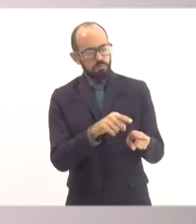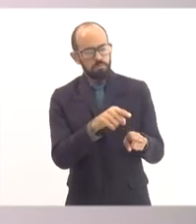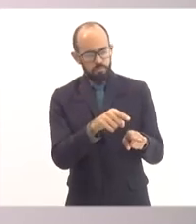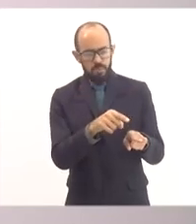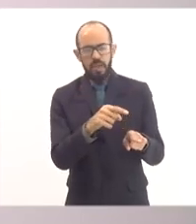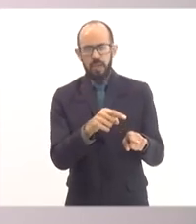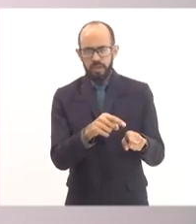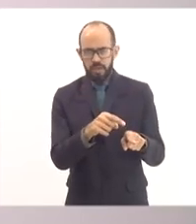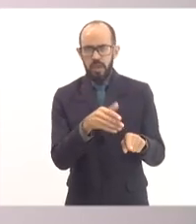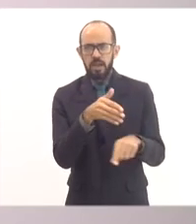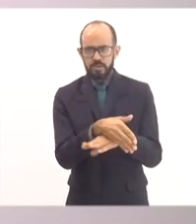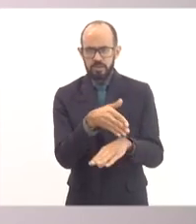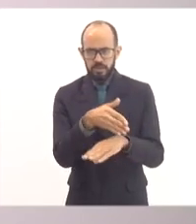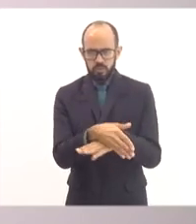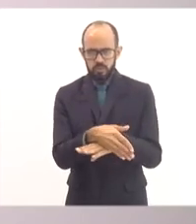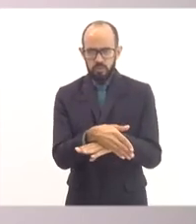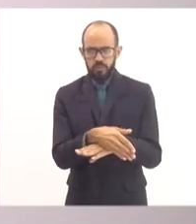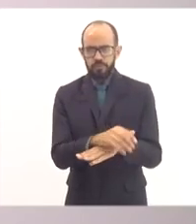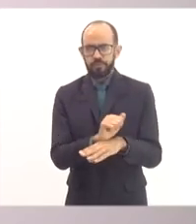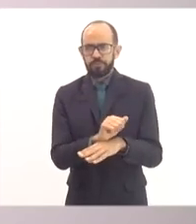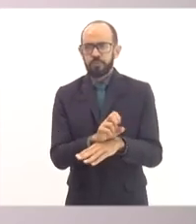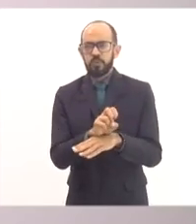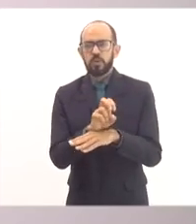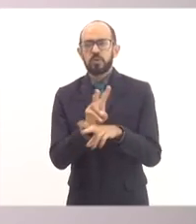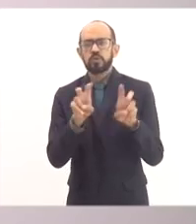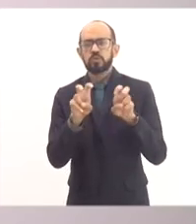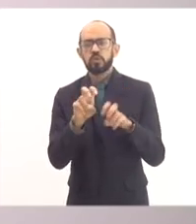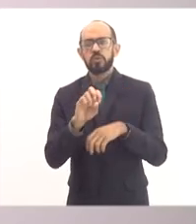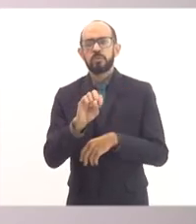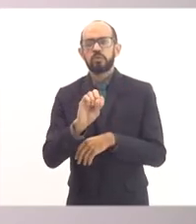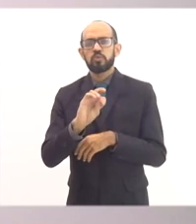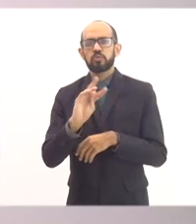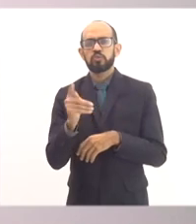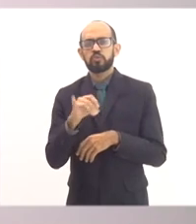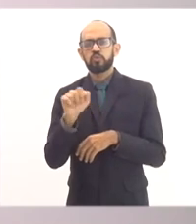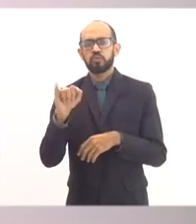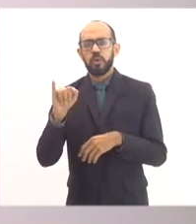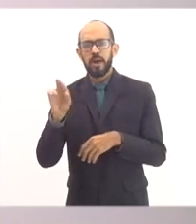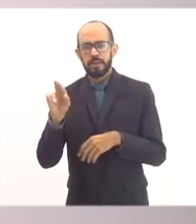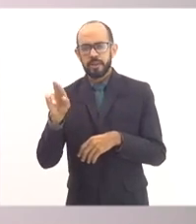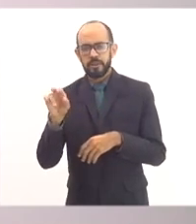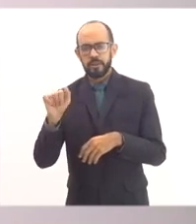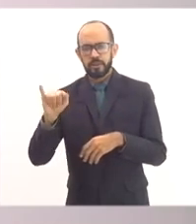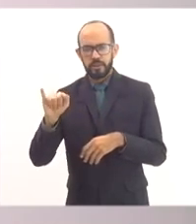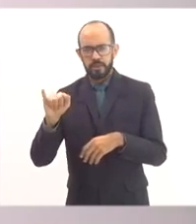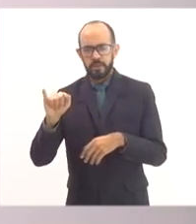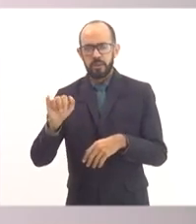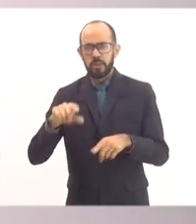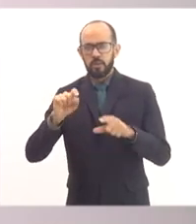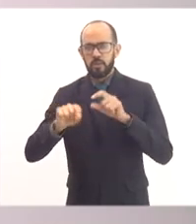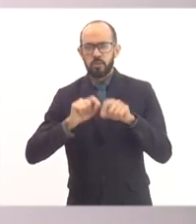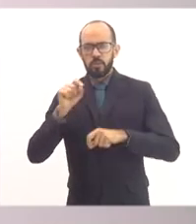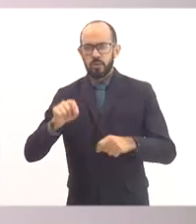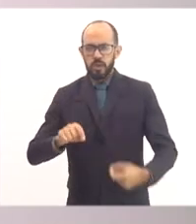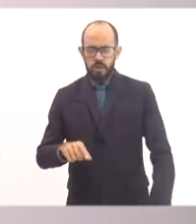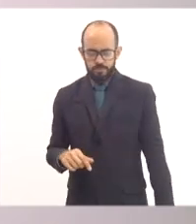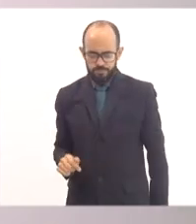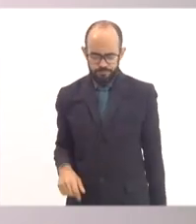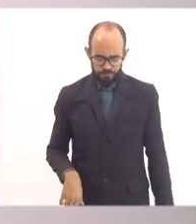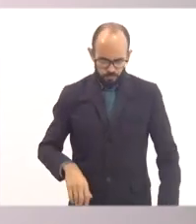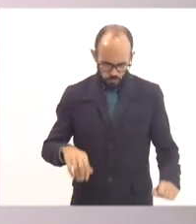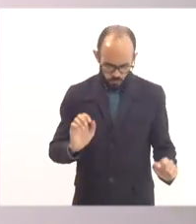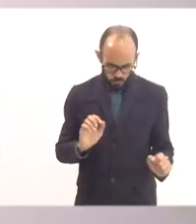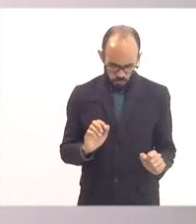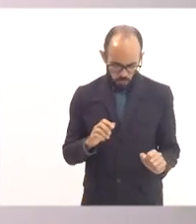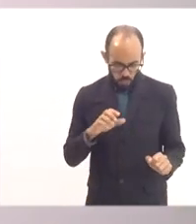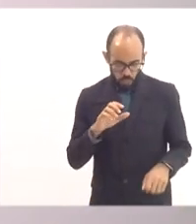Com relação ao Chuai, nós também estamos trabalhando em outras frentes, porque nós recebemos, nós, como eu disse, o coronel Leandro Monteiro determina que nós